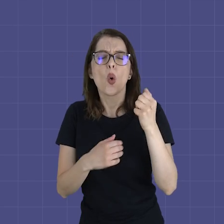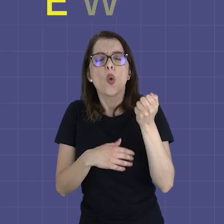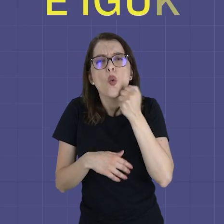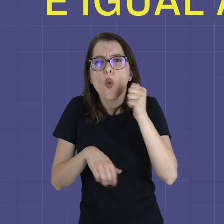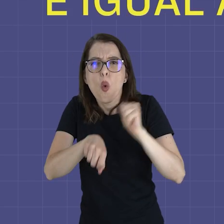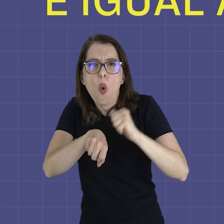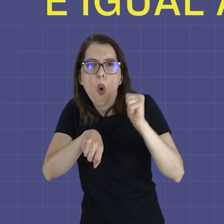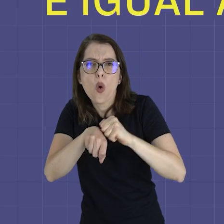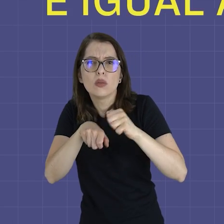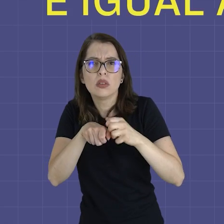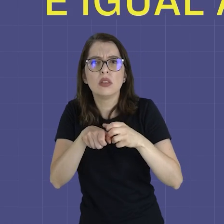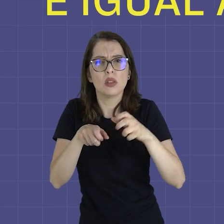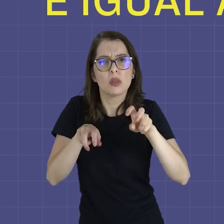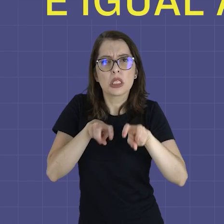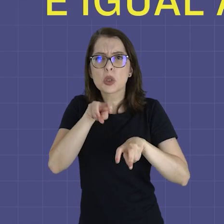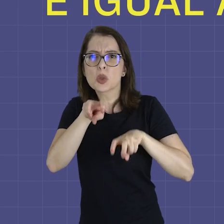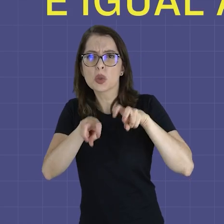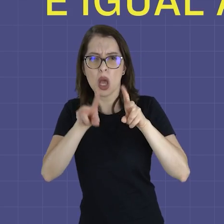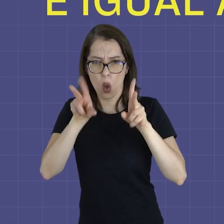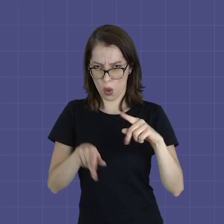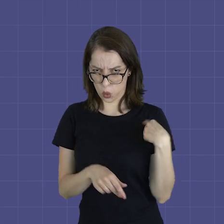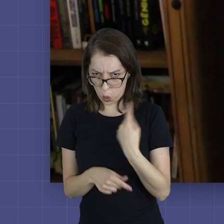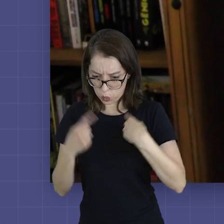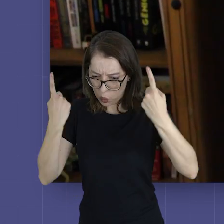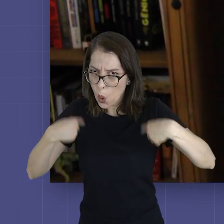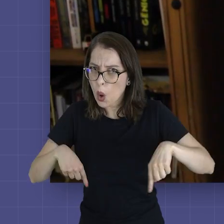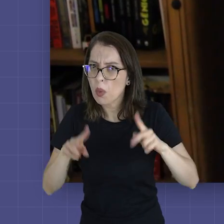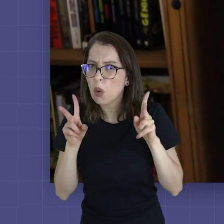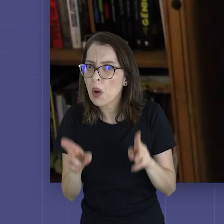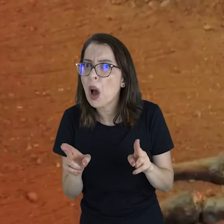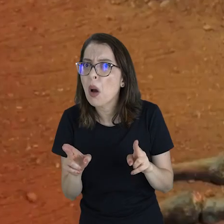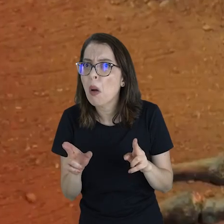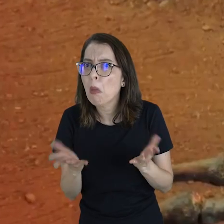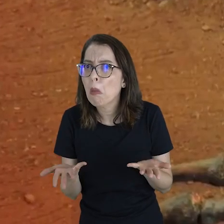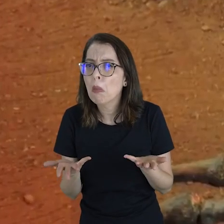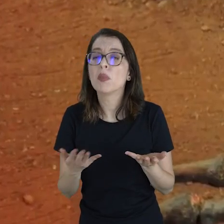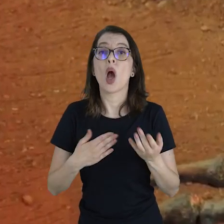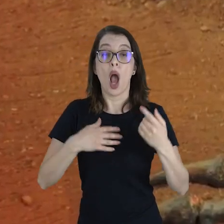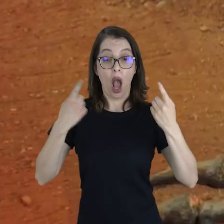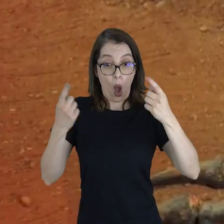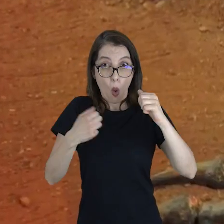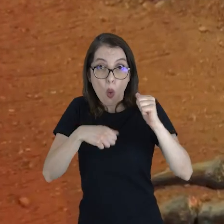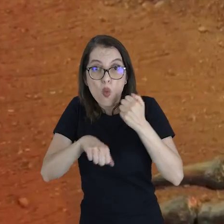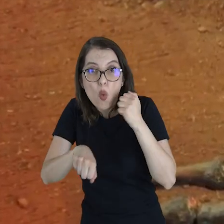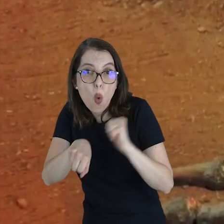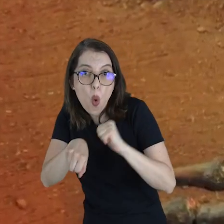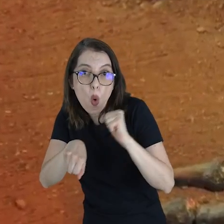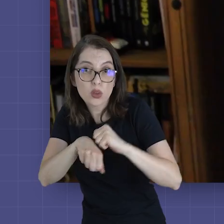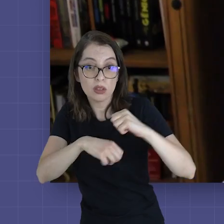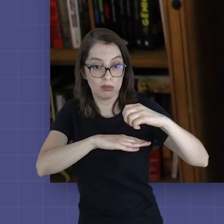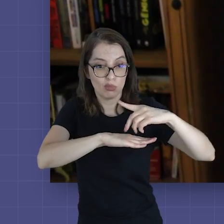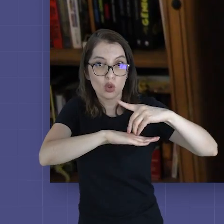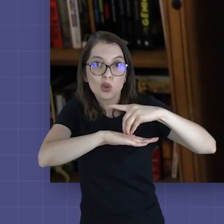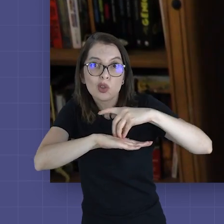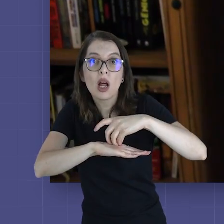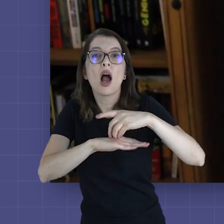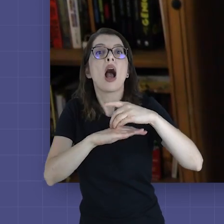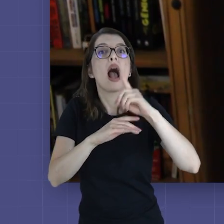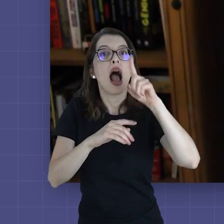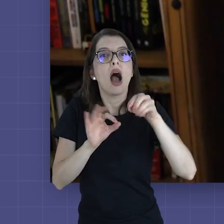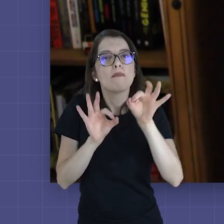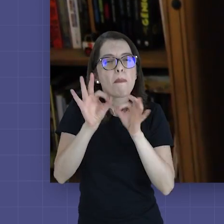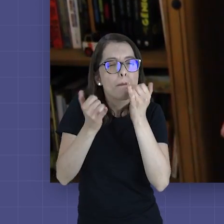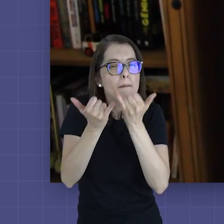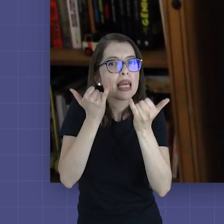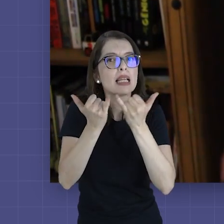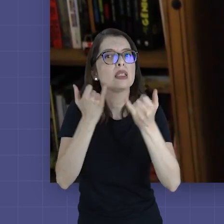osso do dinossauro é igual ao nosso? O osso do dinossauro, ele é muito parecido com o nosso. Ele é feito da mesma coisa